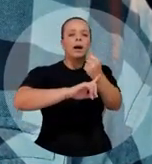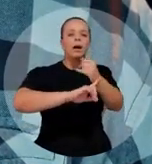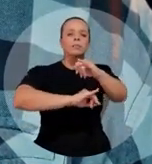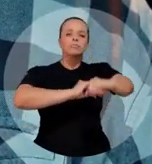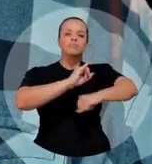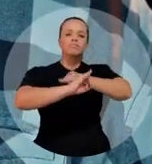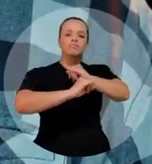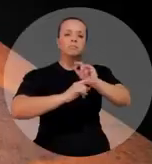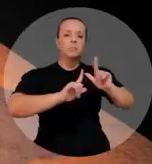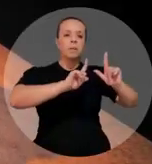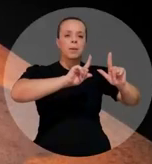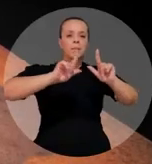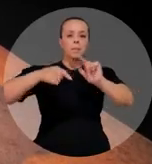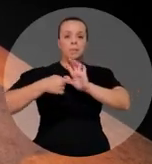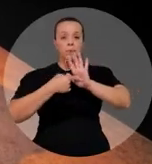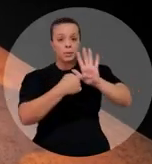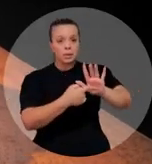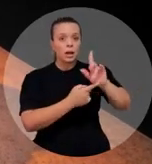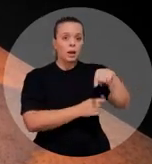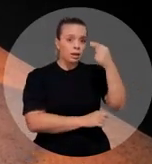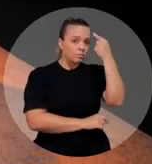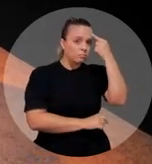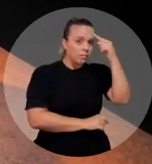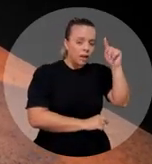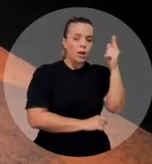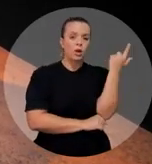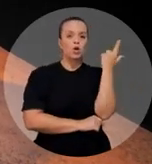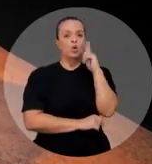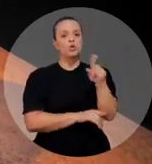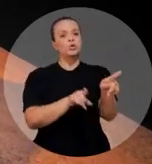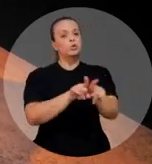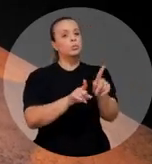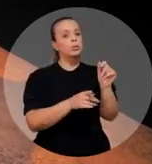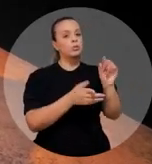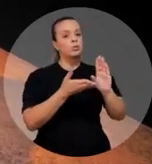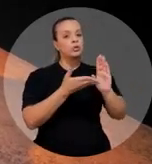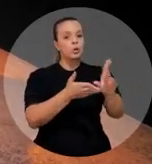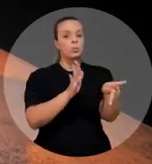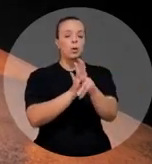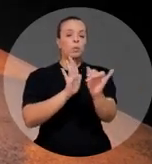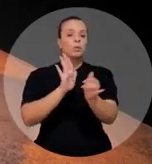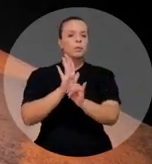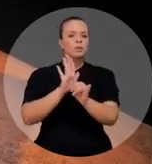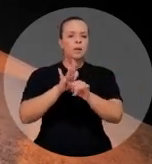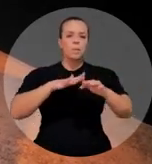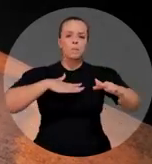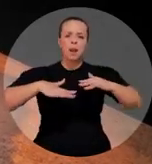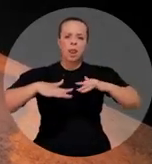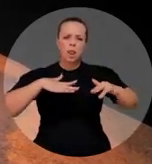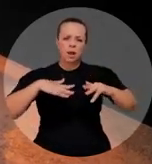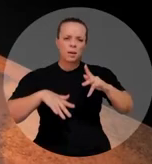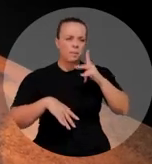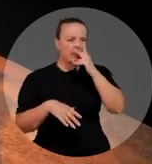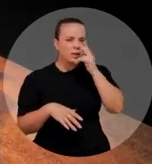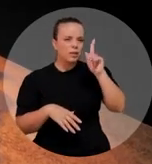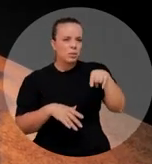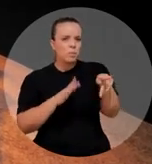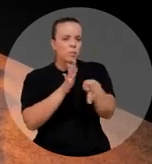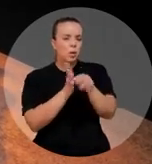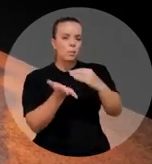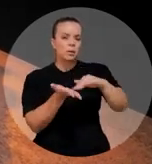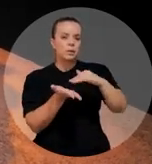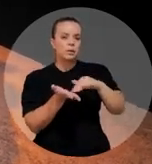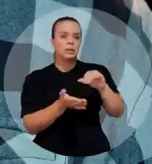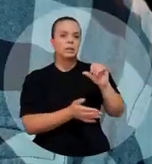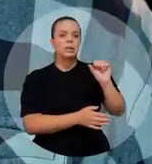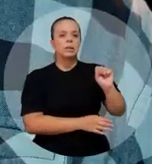E através dessa ideia a gente conseguiu também um recurso do edital Movimentar, se eu não me engano, da CECEL.